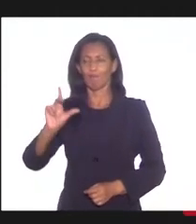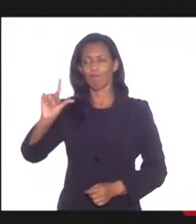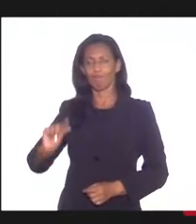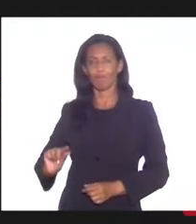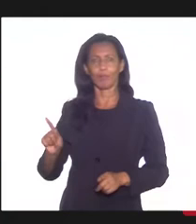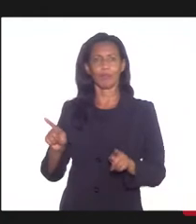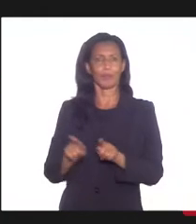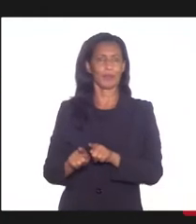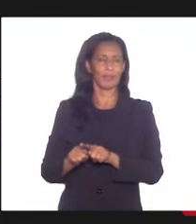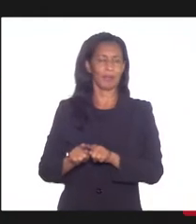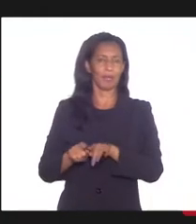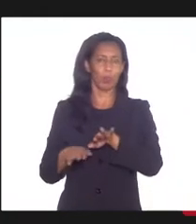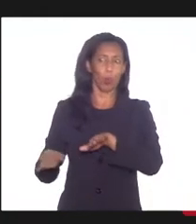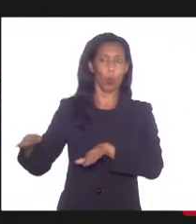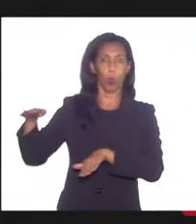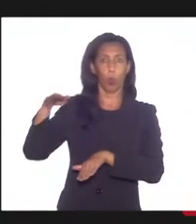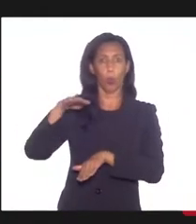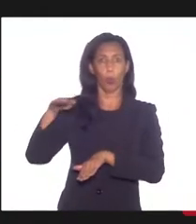diante do potencial